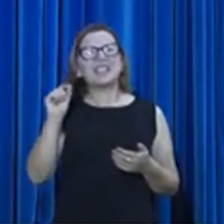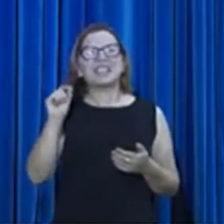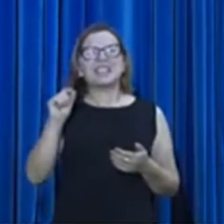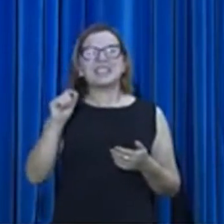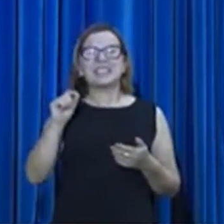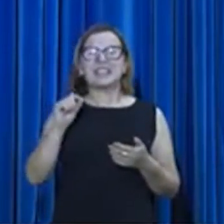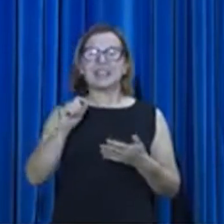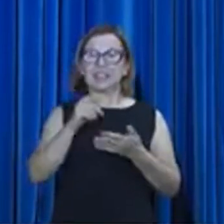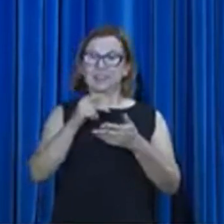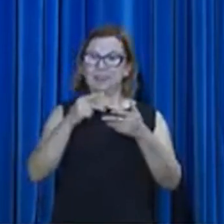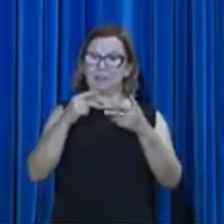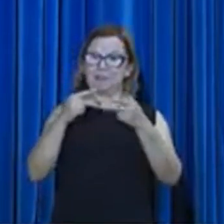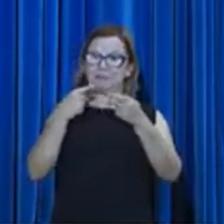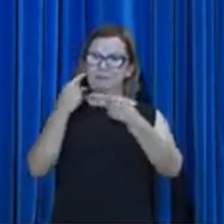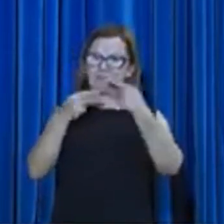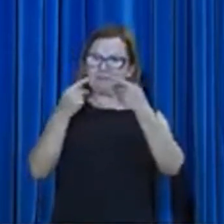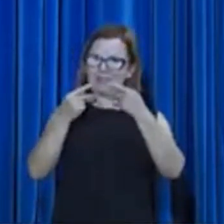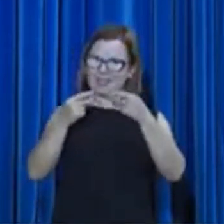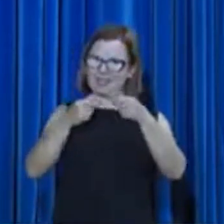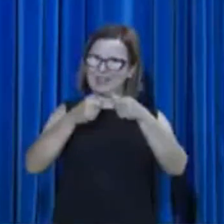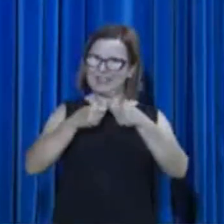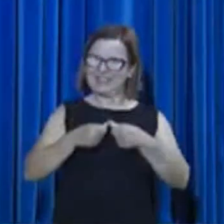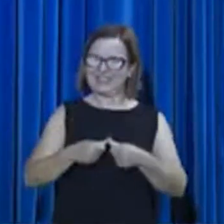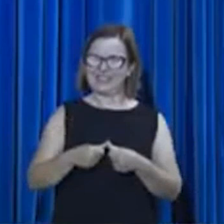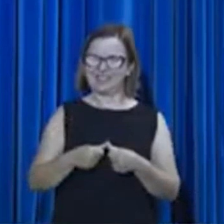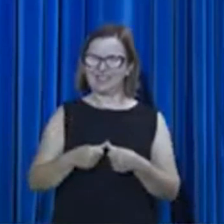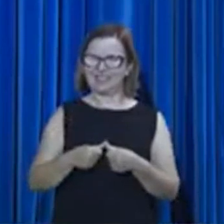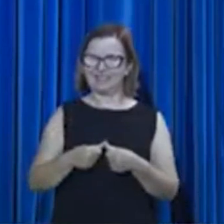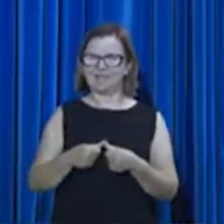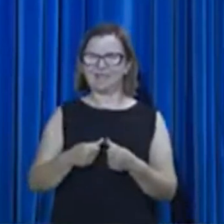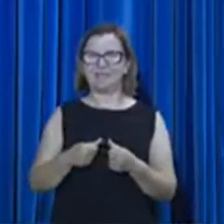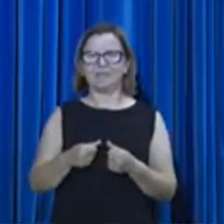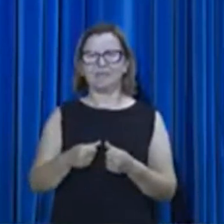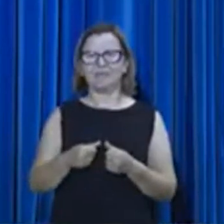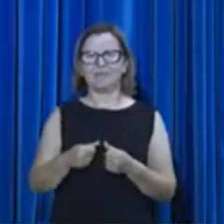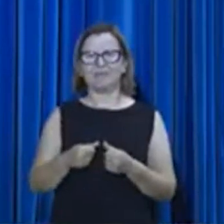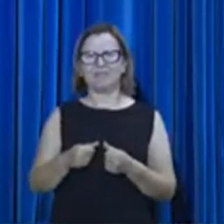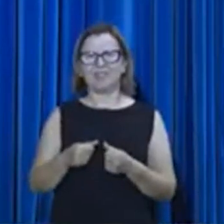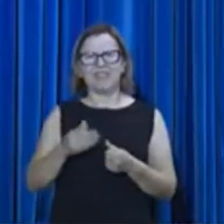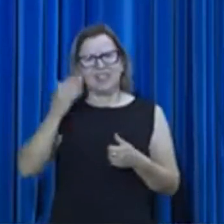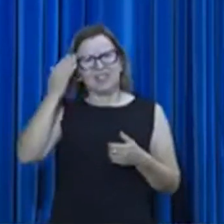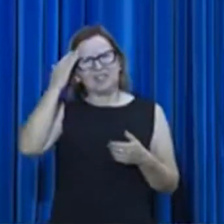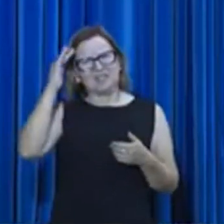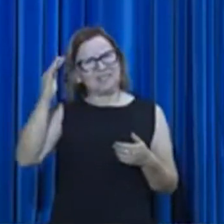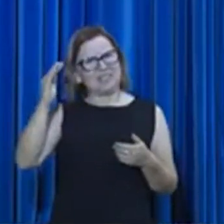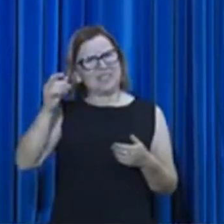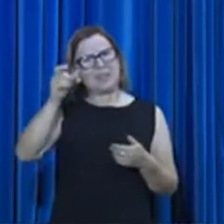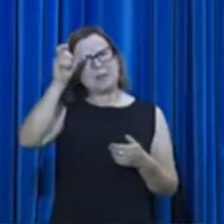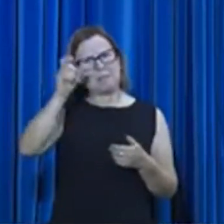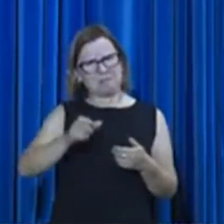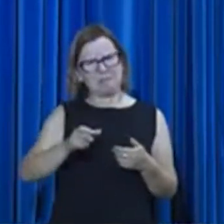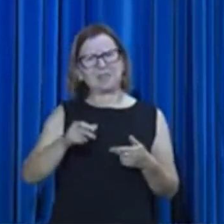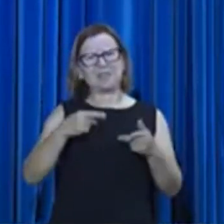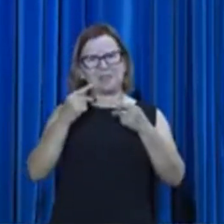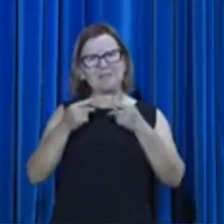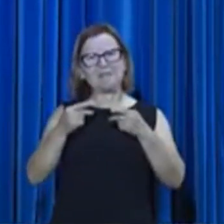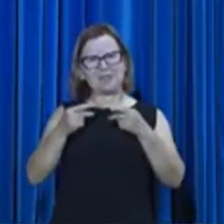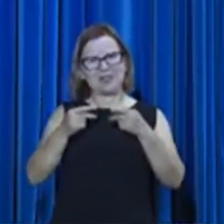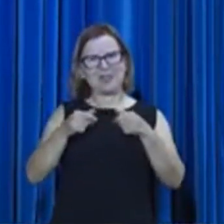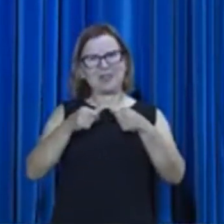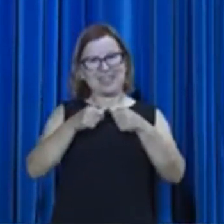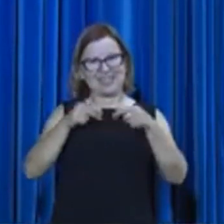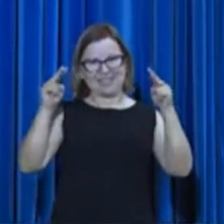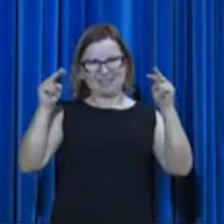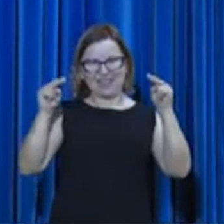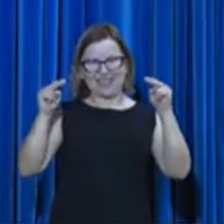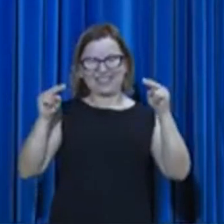chinês, que disse isso, se foi Max Weber, se foi outra pessoa que disse isso,